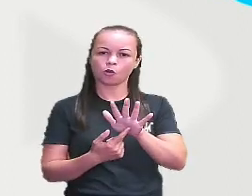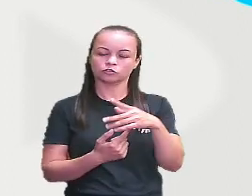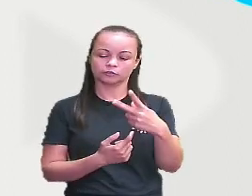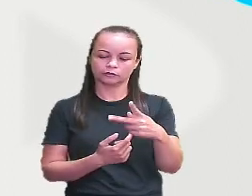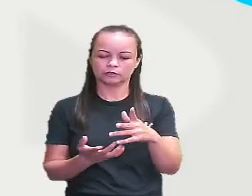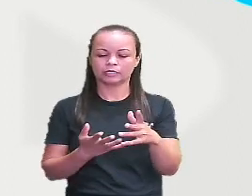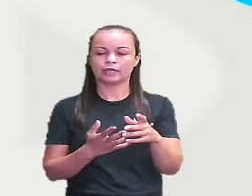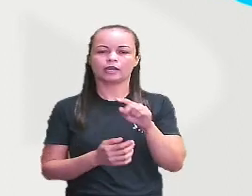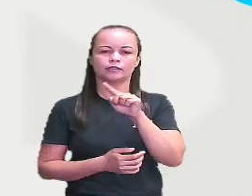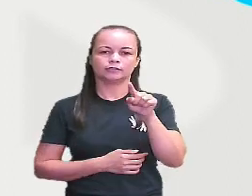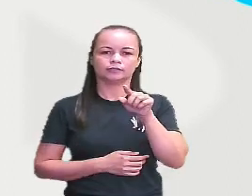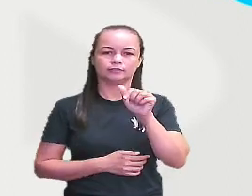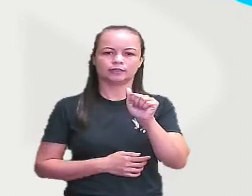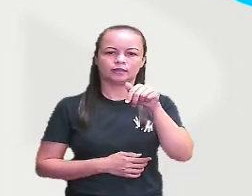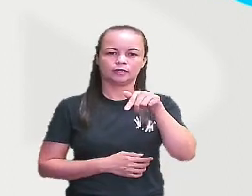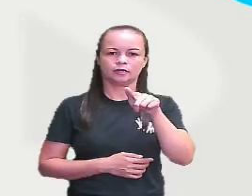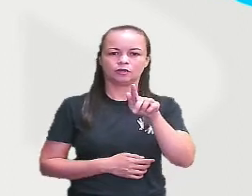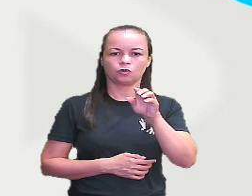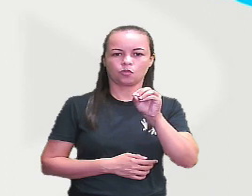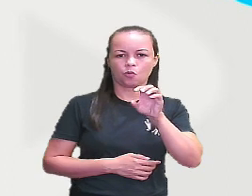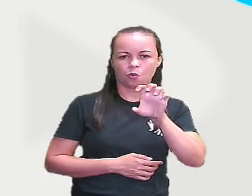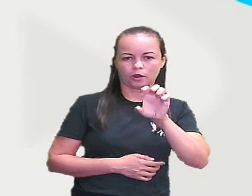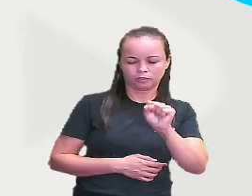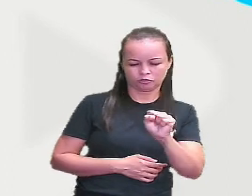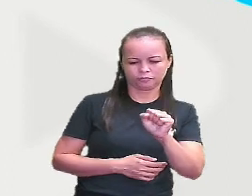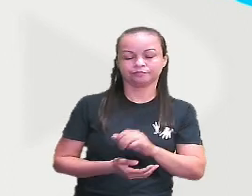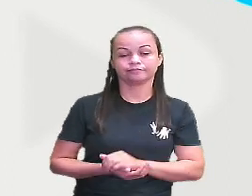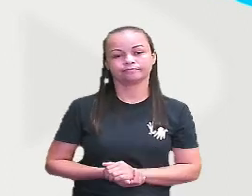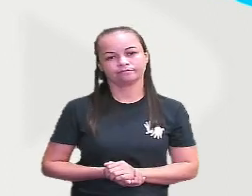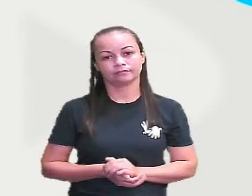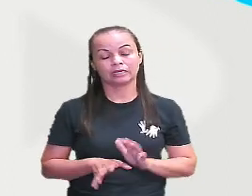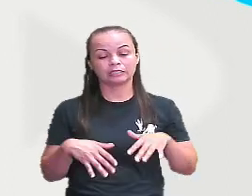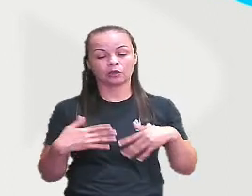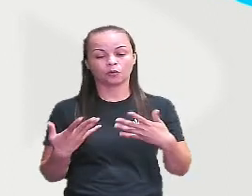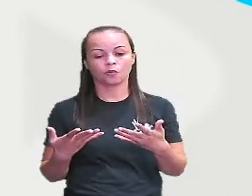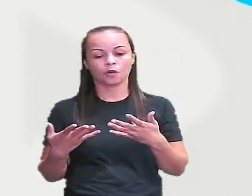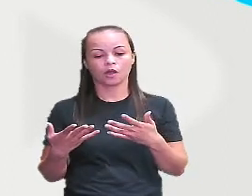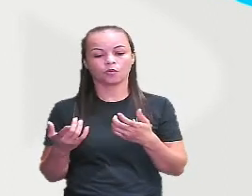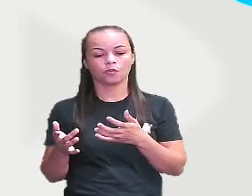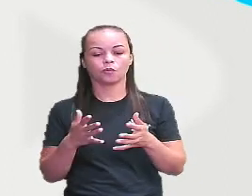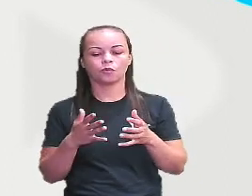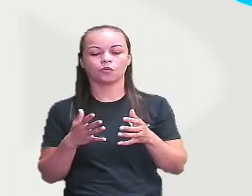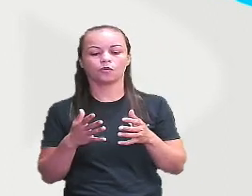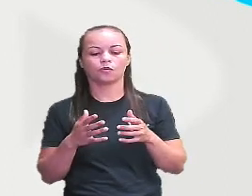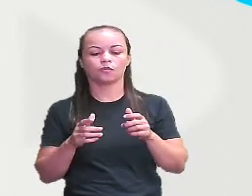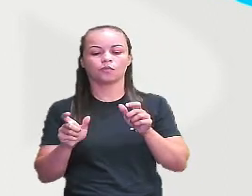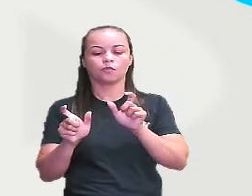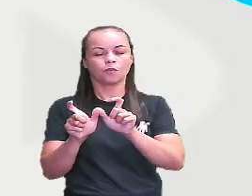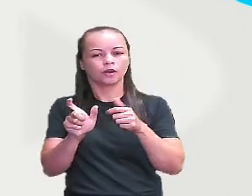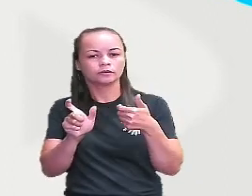é zangões. E qual é o antônimo de mal-humorado?